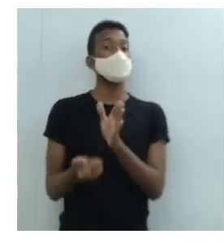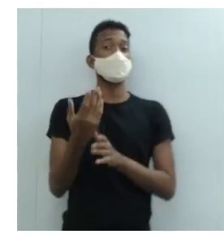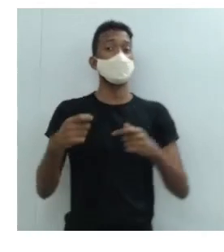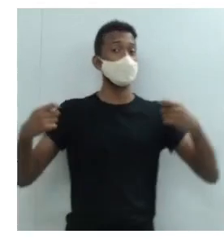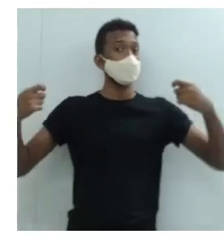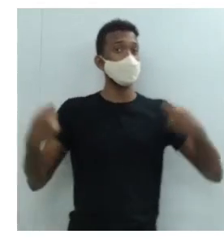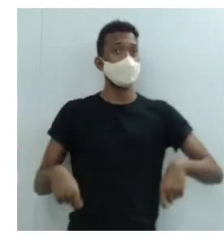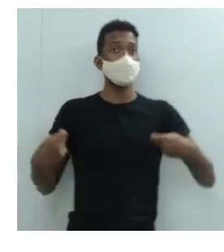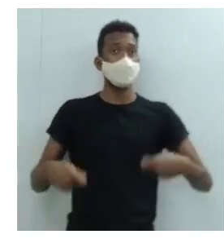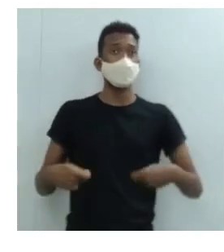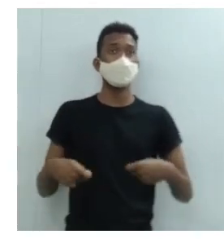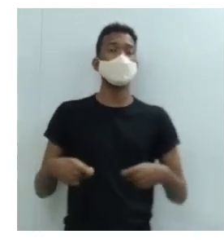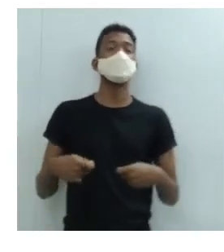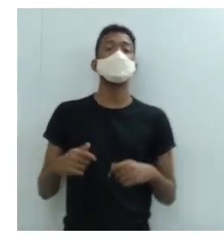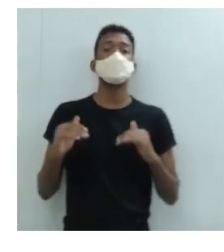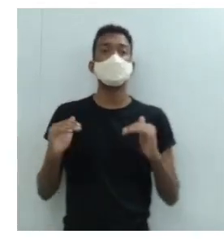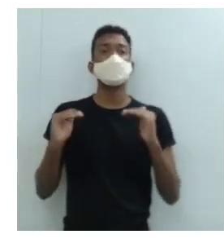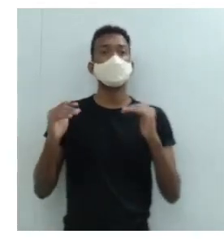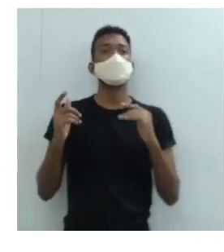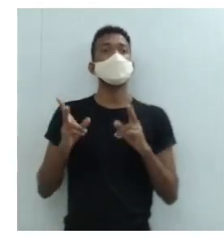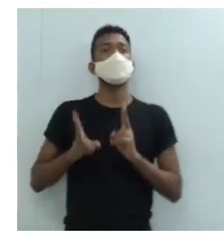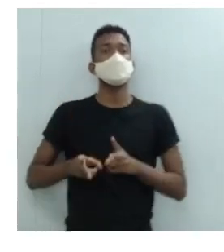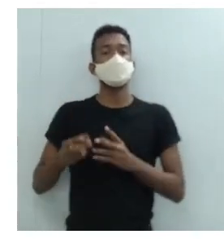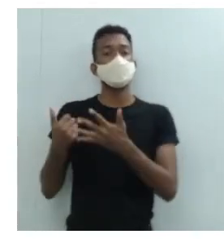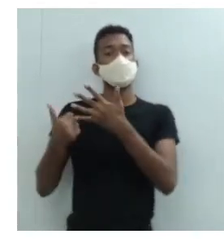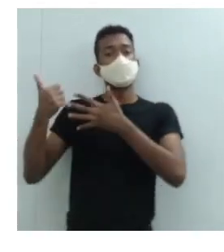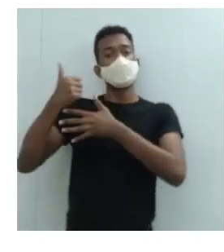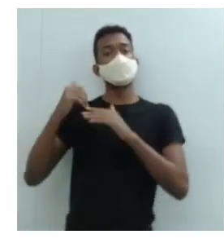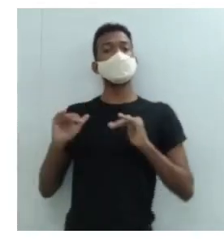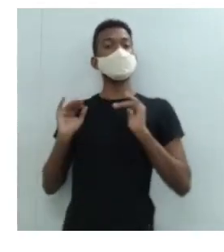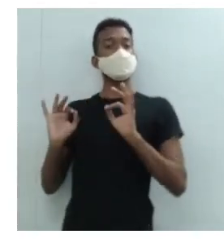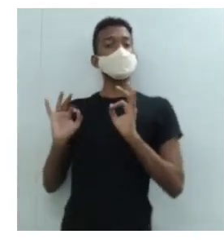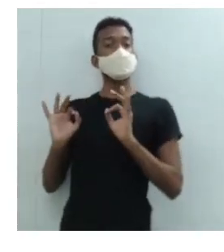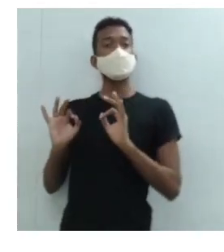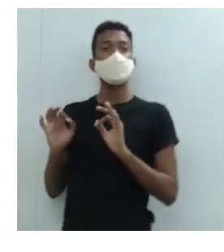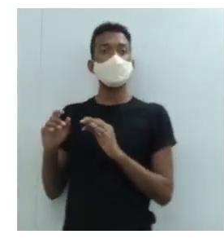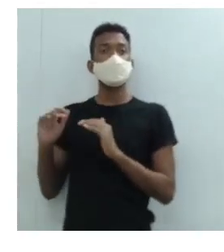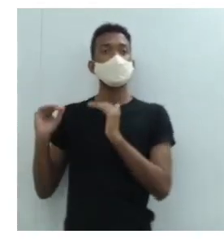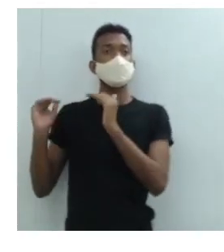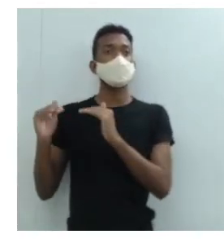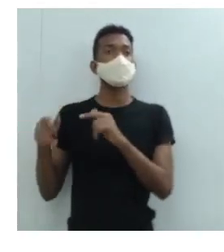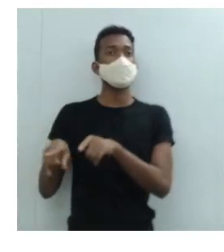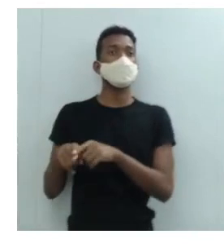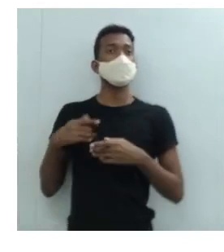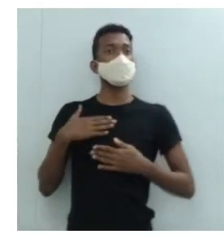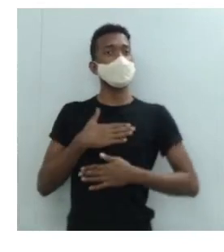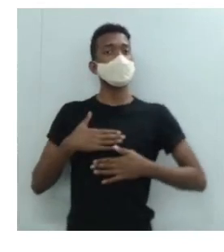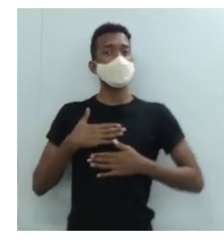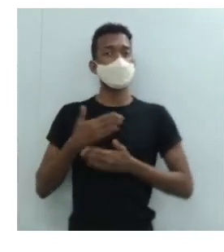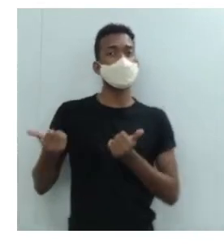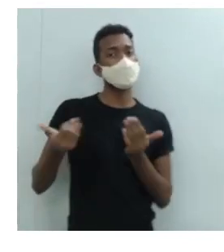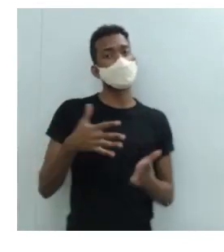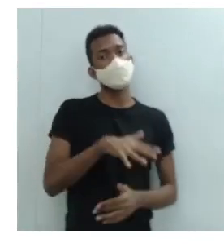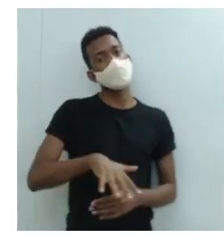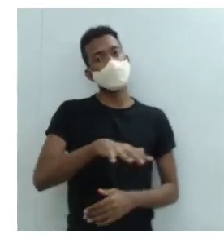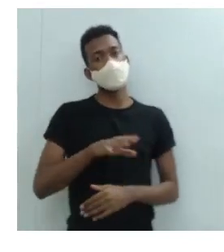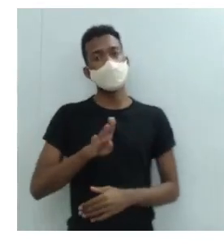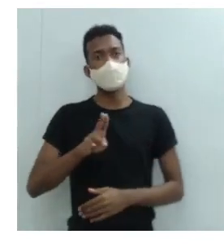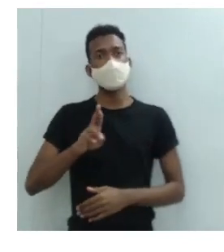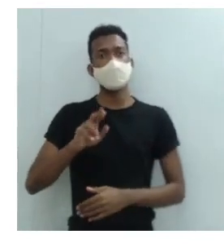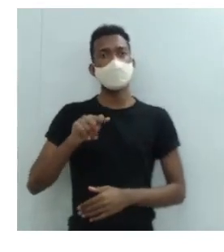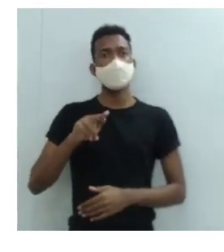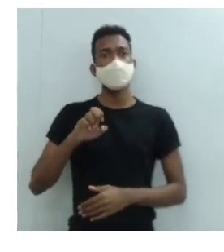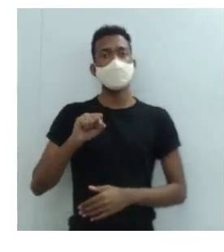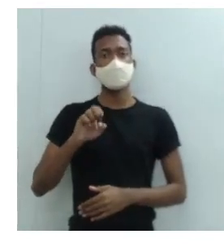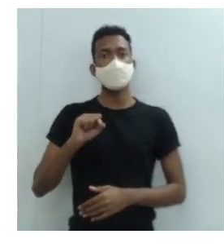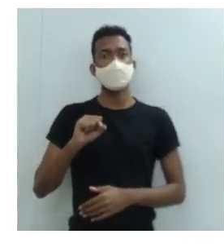os privilégios dos nobres e satisfazer o quê? Os interesses dos burgueses. Veja só, necessidade